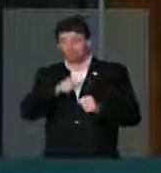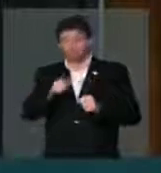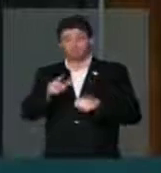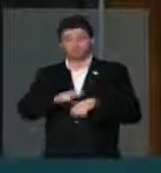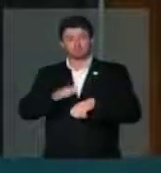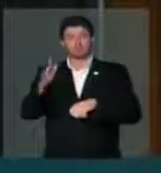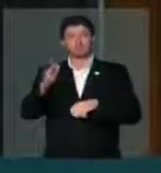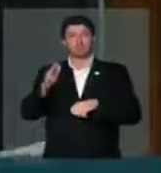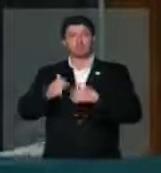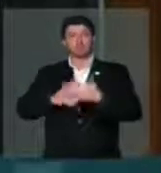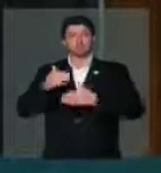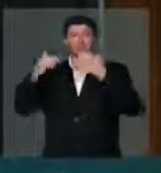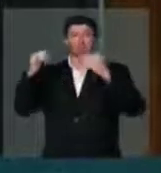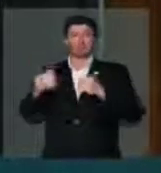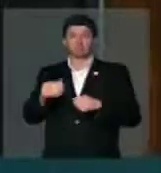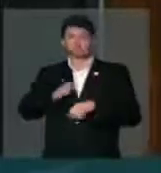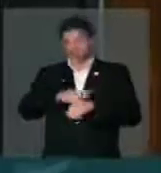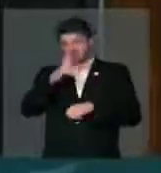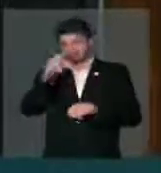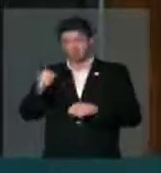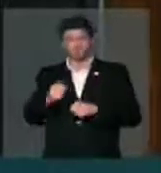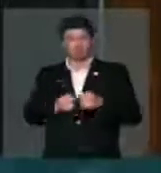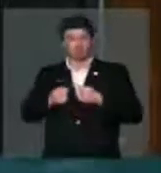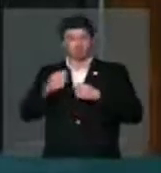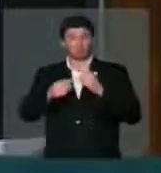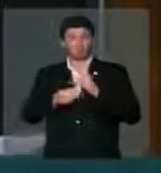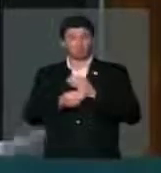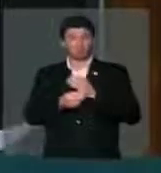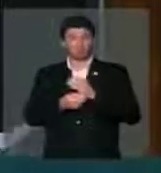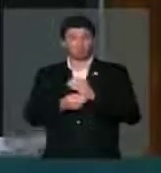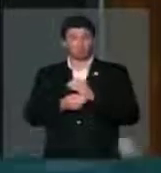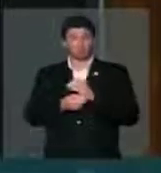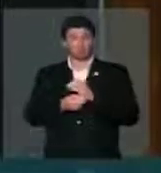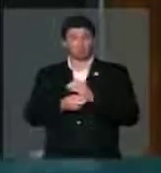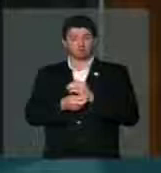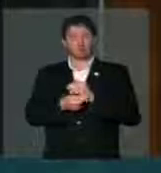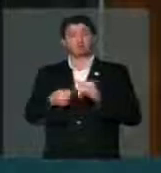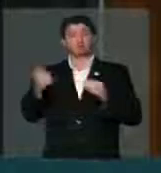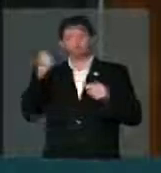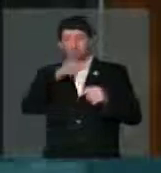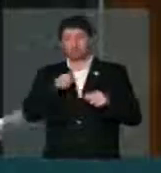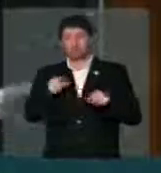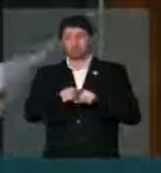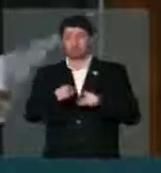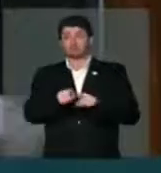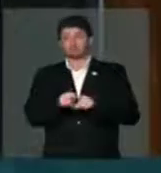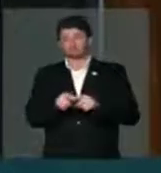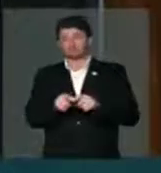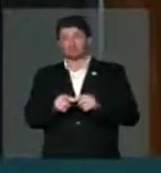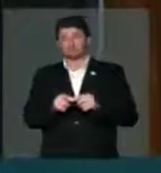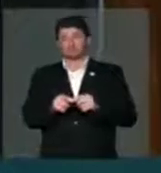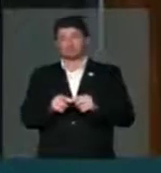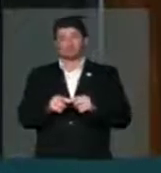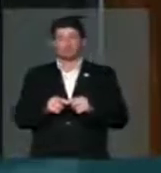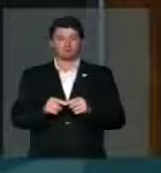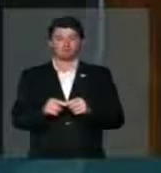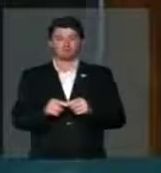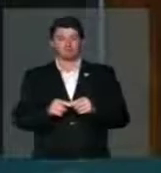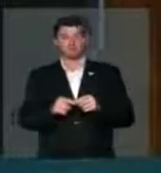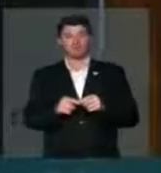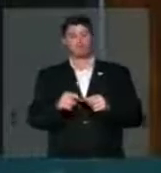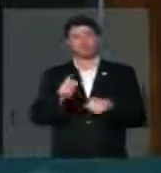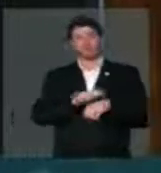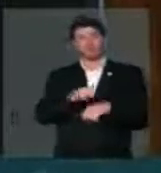maior pujança, uma maior fortaleza econômica, capaz, inclusive, de corresponder à perspectiva de uma